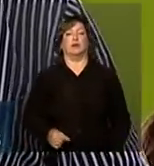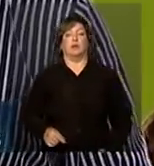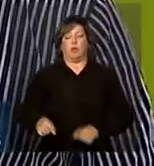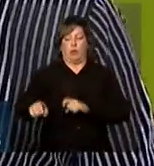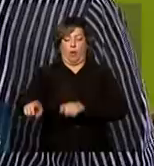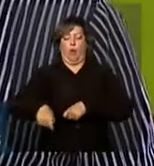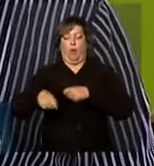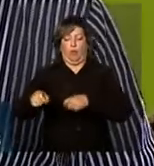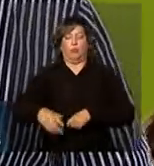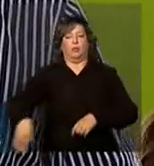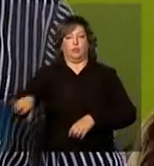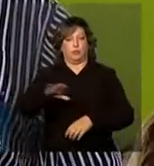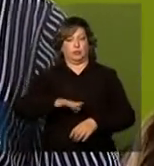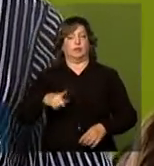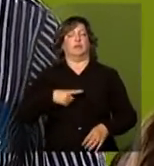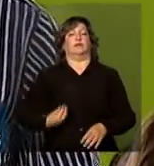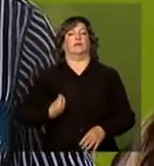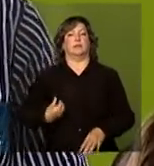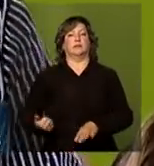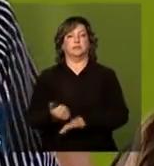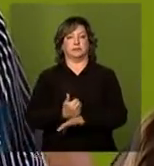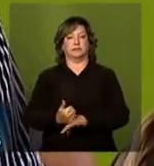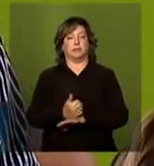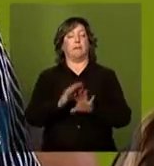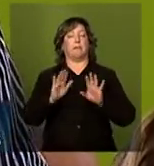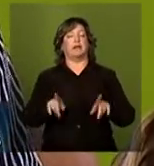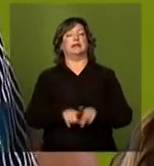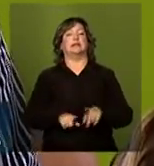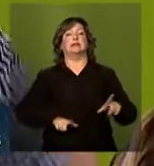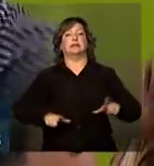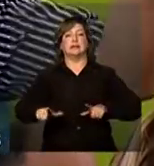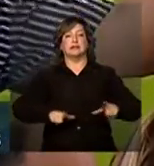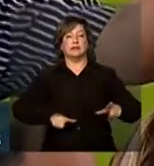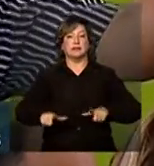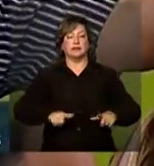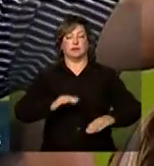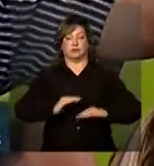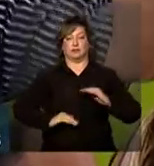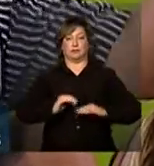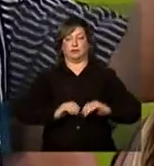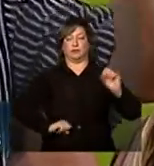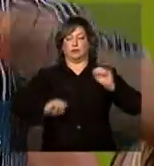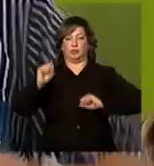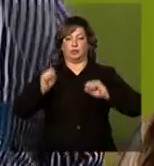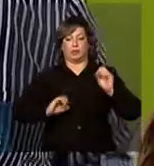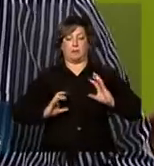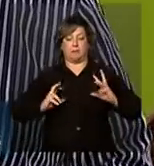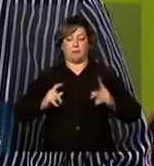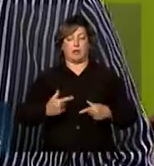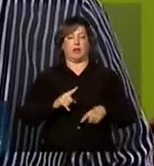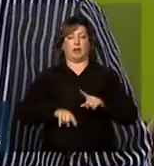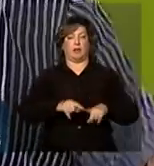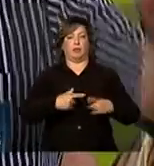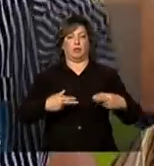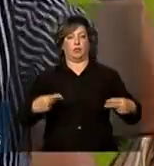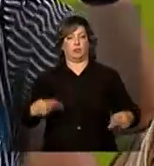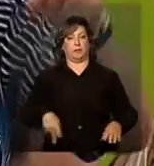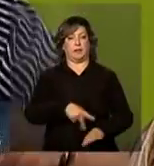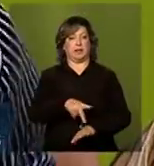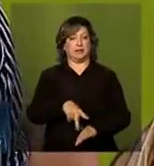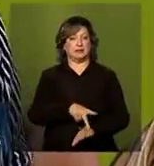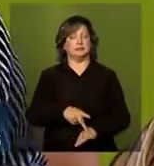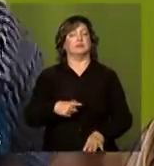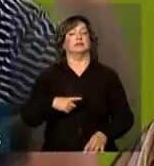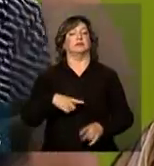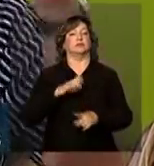brasileiro mas também estamos gerando trabalho para os trabalhadores da indústria de máquinas e equipamentos do nosso país estamos